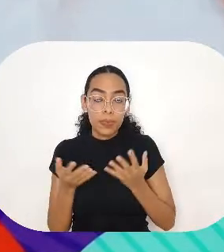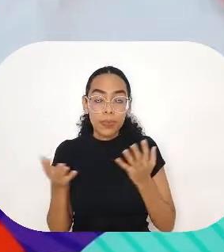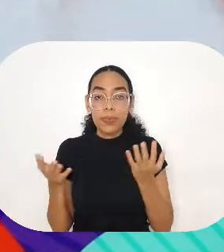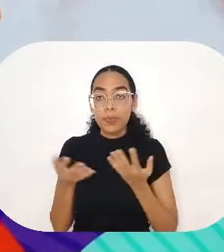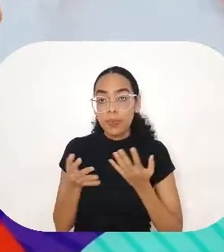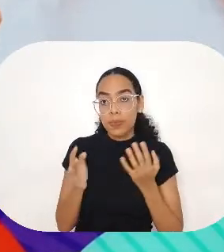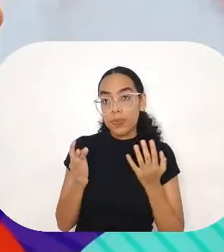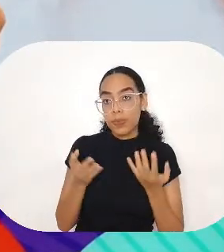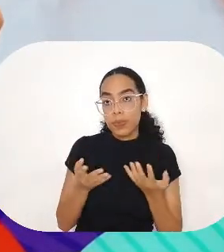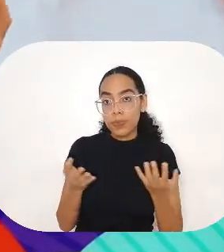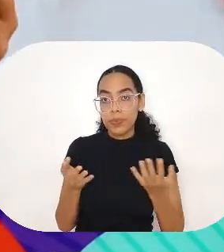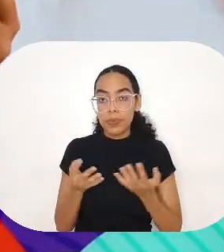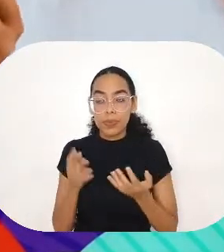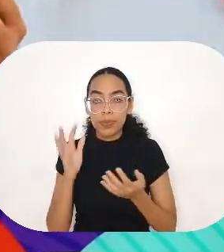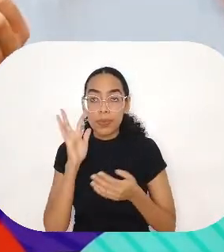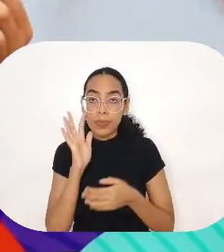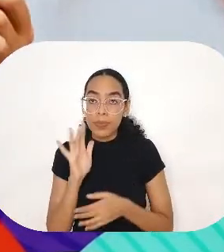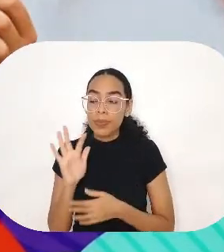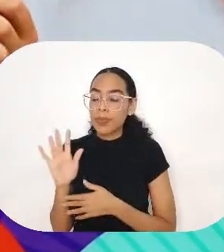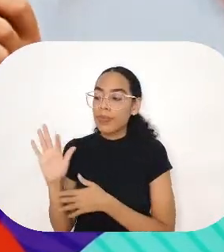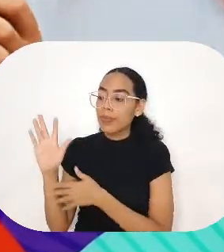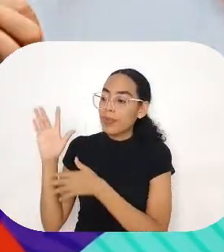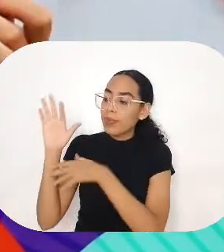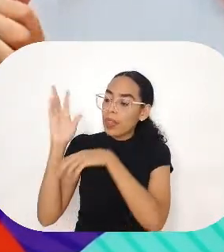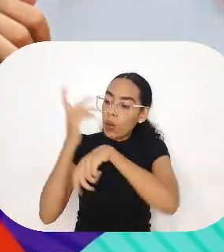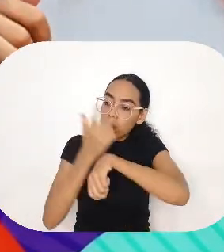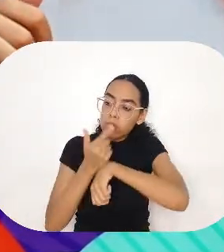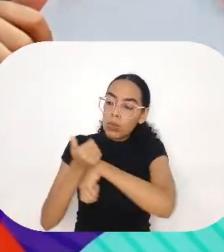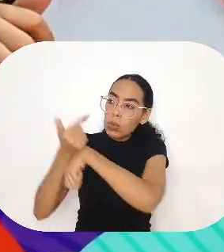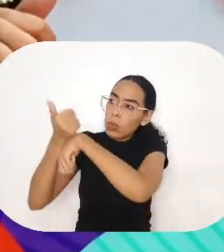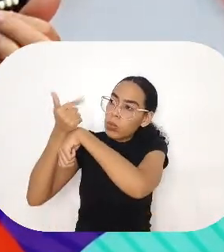Escorro o suor do meio-dia,